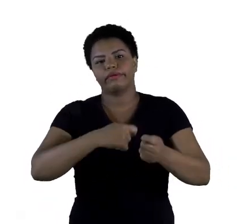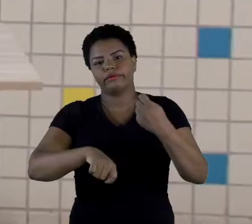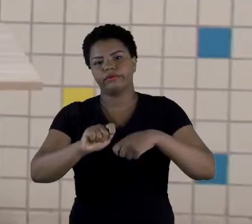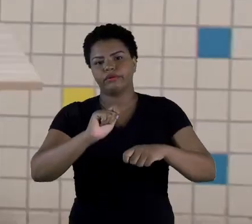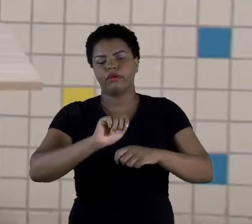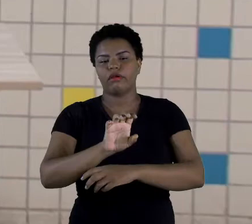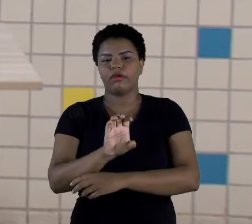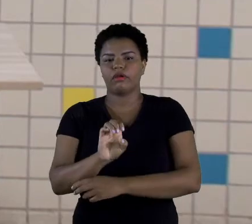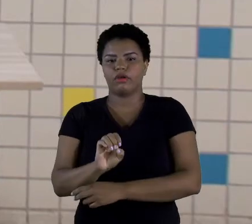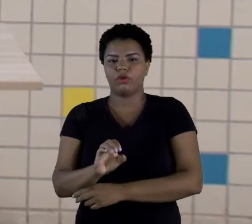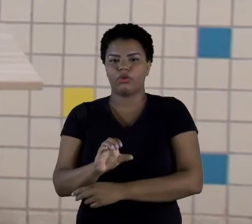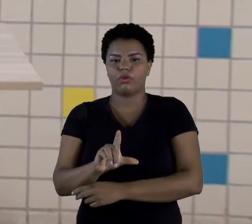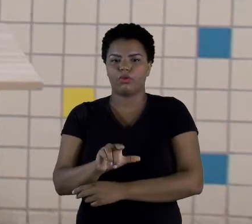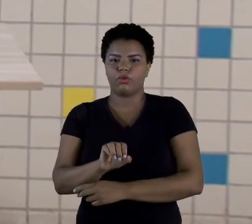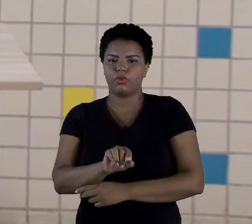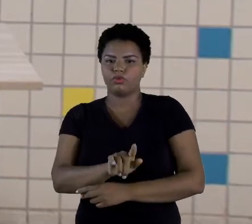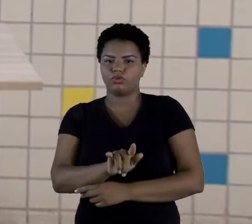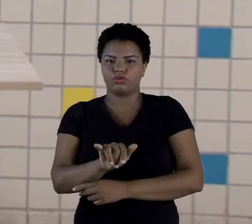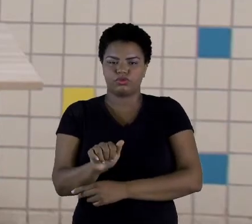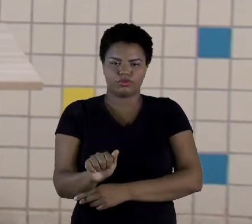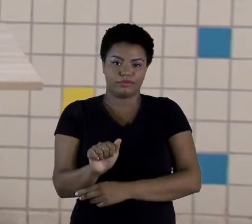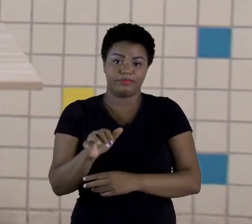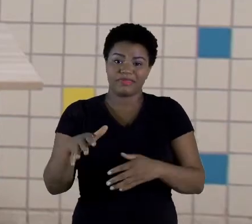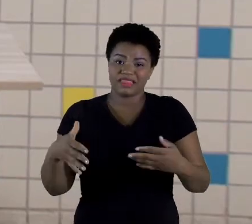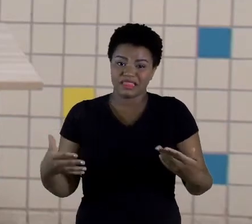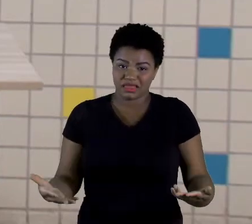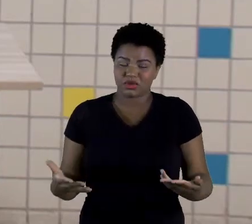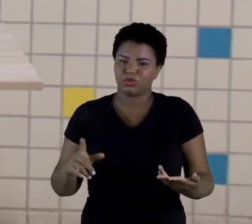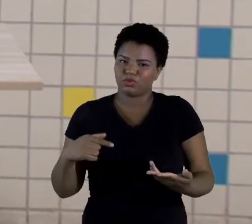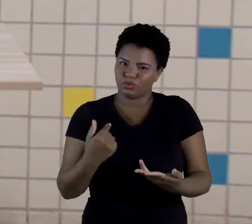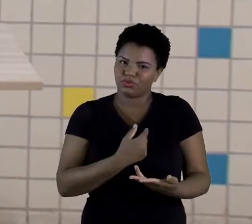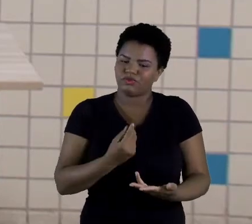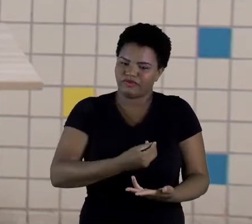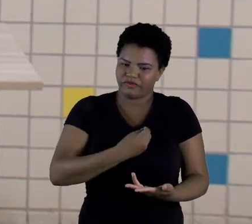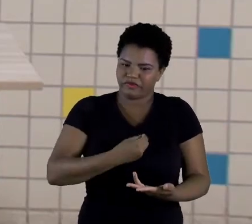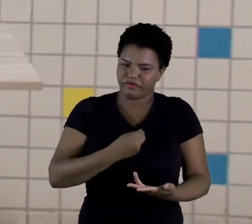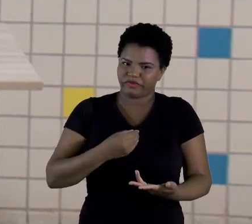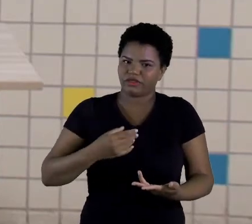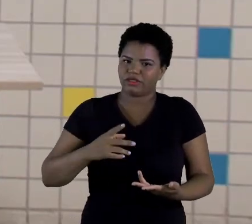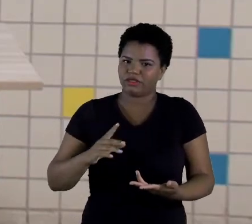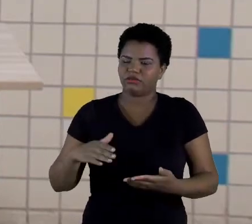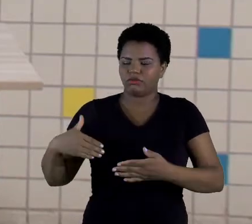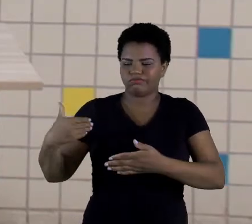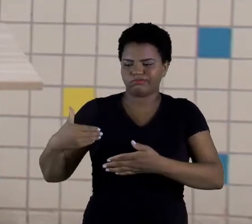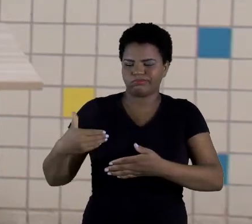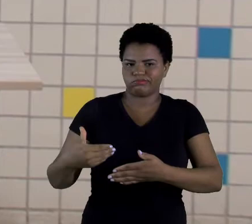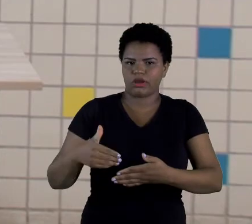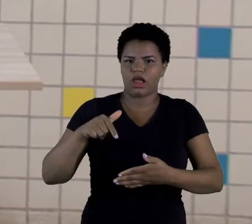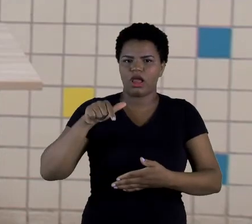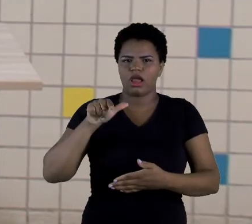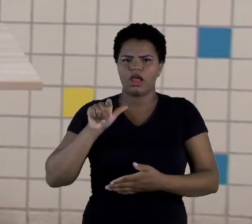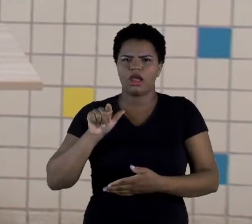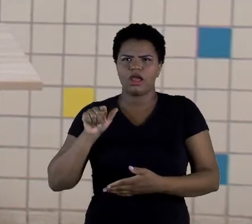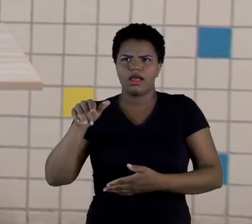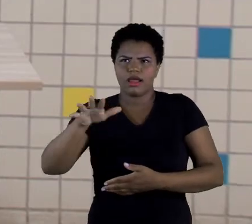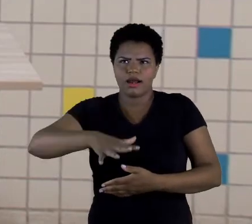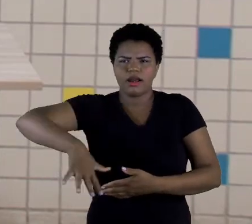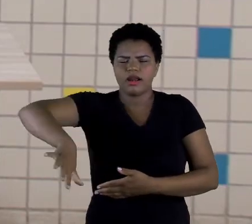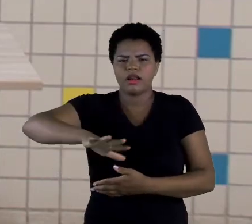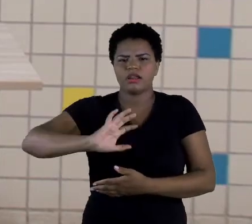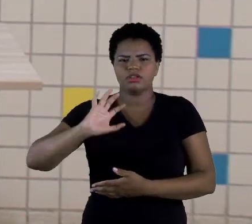Olha só. Nós estamos vivendo nos últimos dias aqui na região de Mato Grosso, acho que vocês com